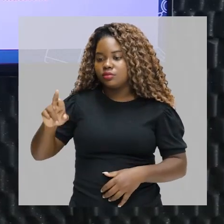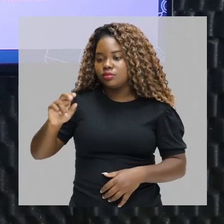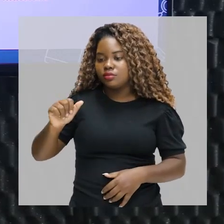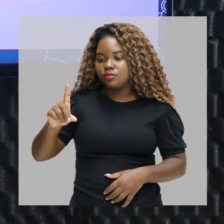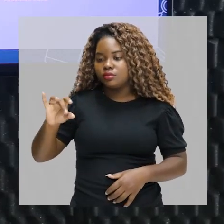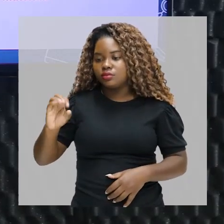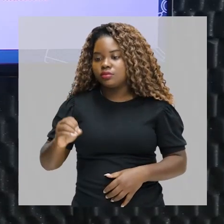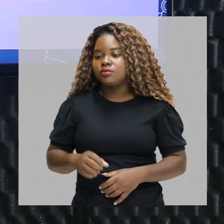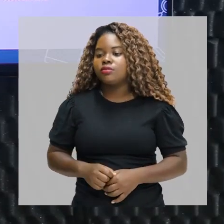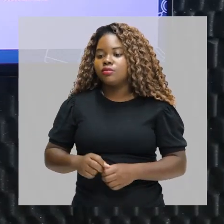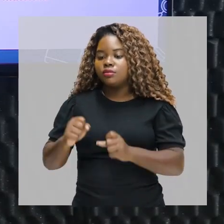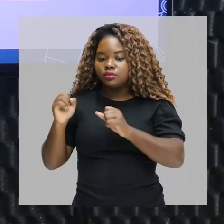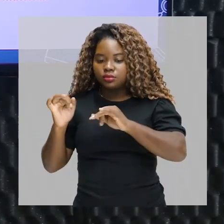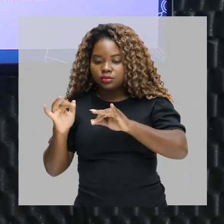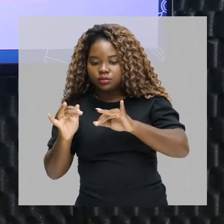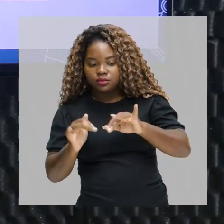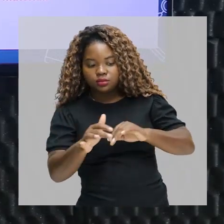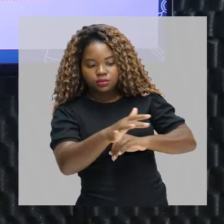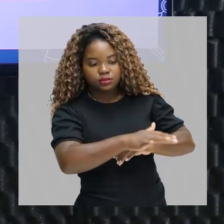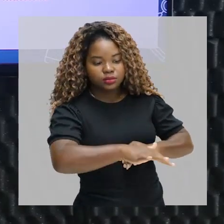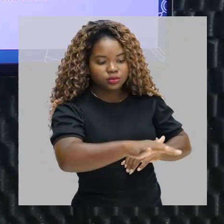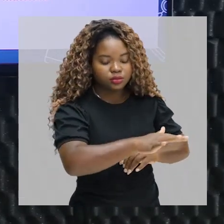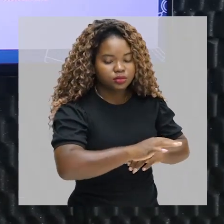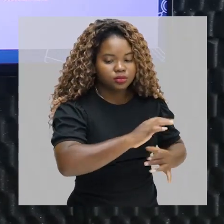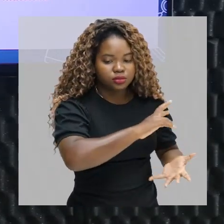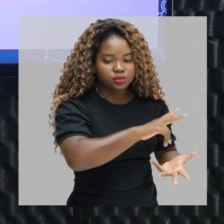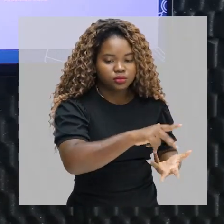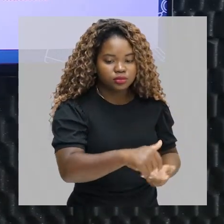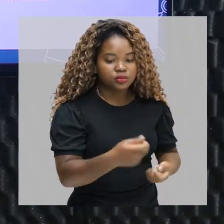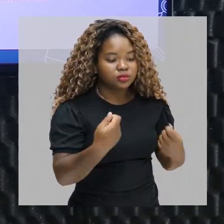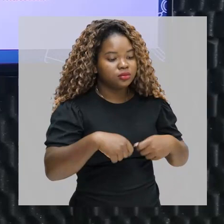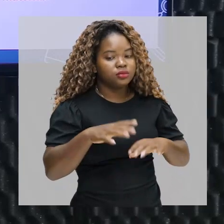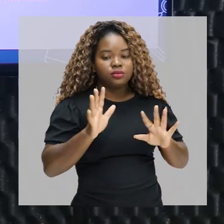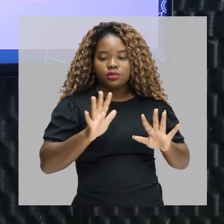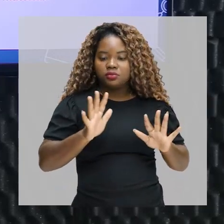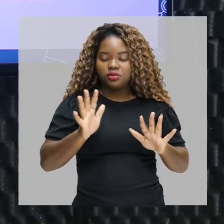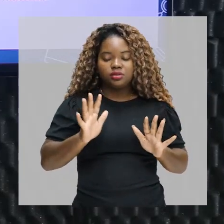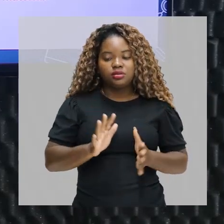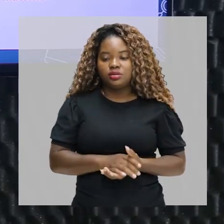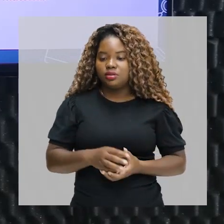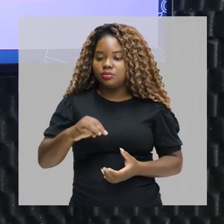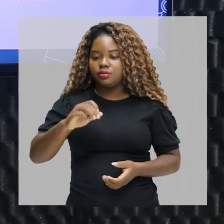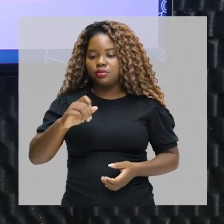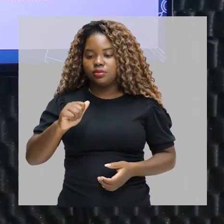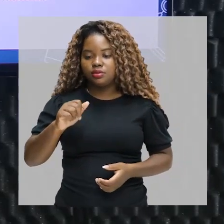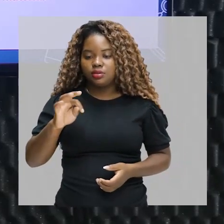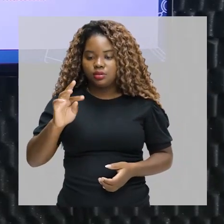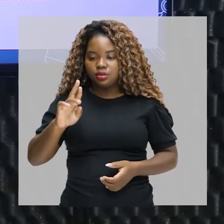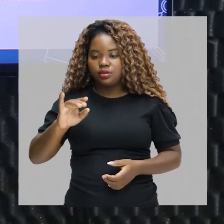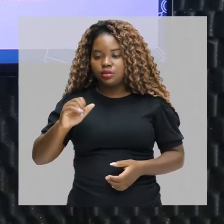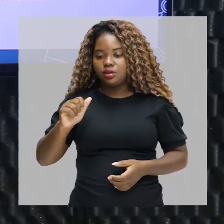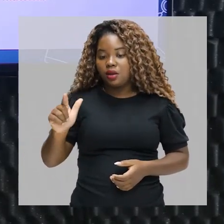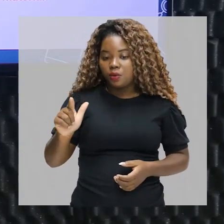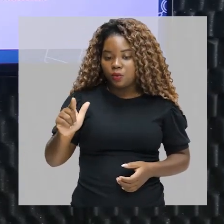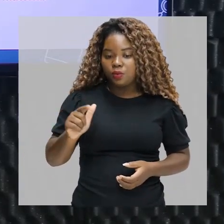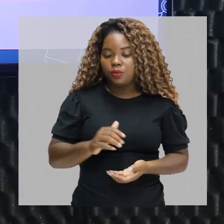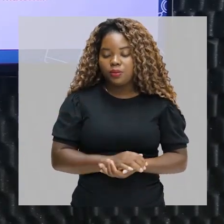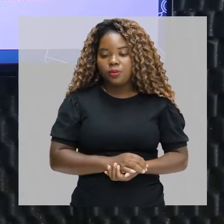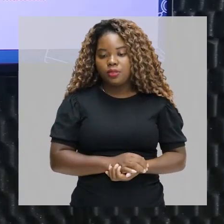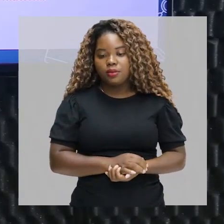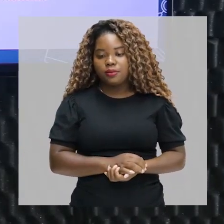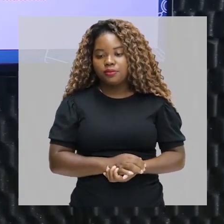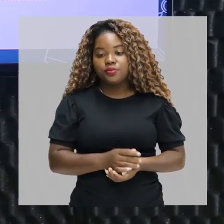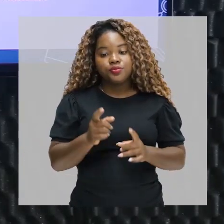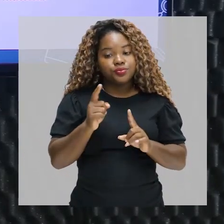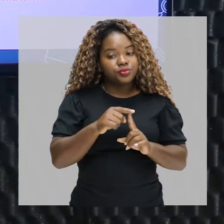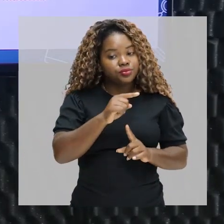É enviada essas ondas de rádio para cá para a Terra, não necessita de meio material, certo? Mais uma vez, esse